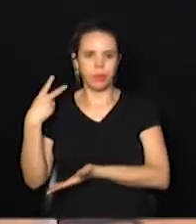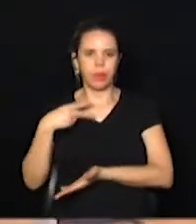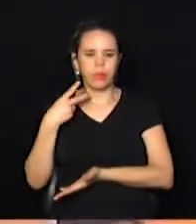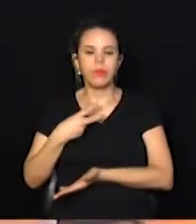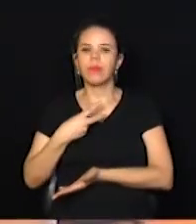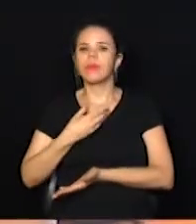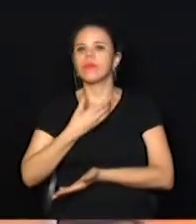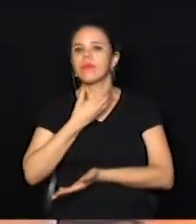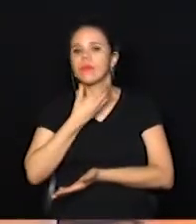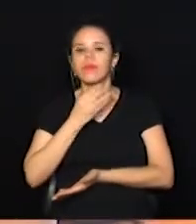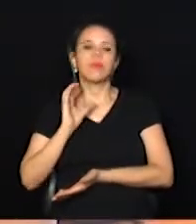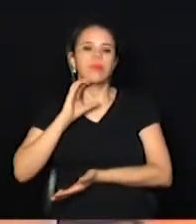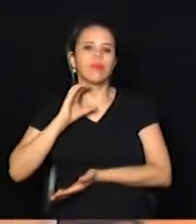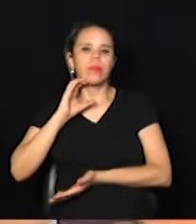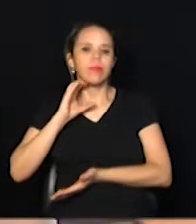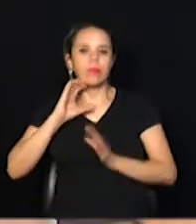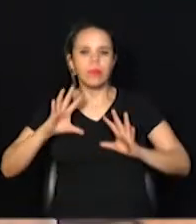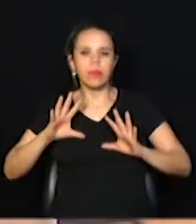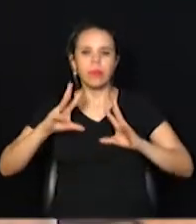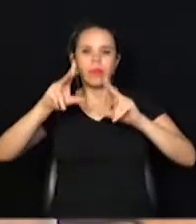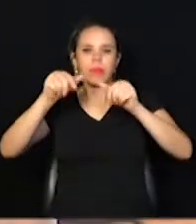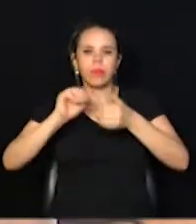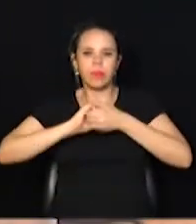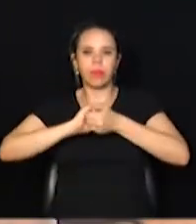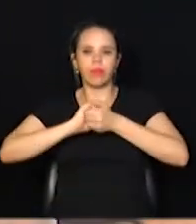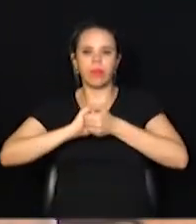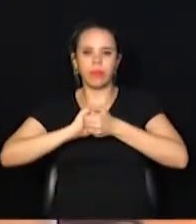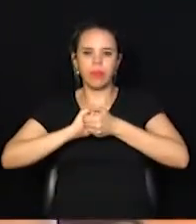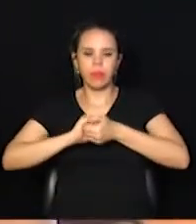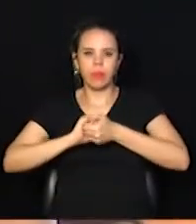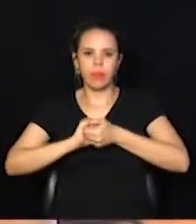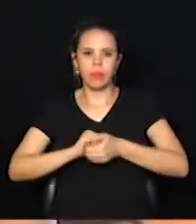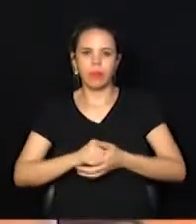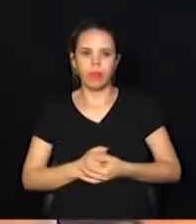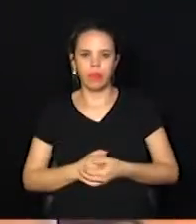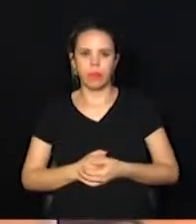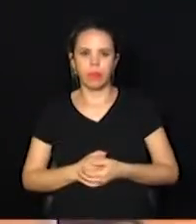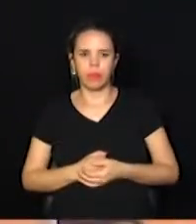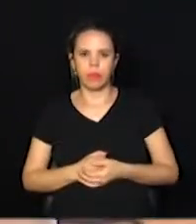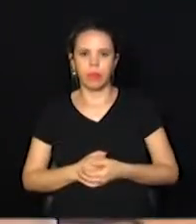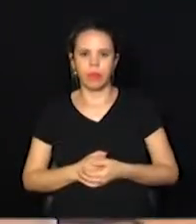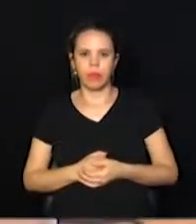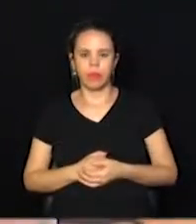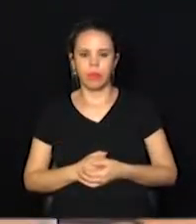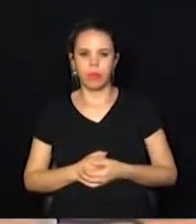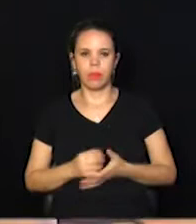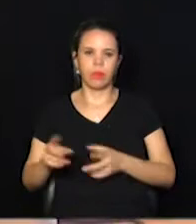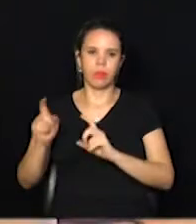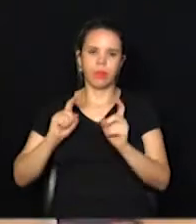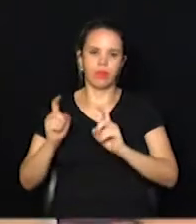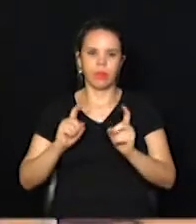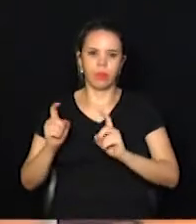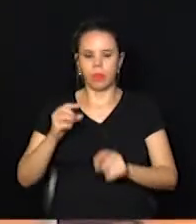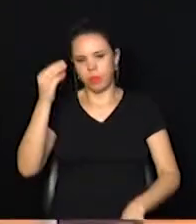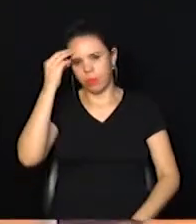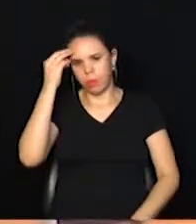PT também. Enfim, a todas e todos, nossa saudação, Padre Ferraro. Bom estarmos aqui reunidos para fazer esta